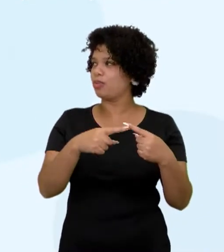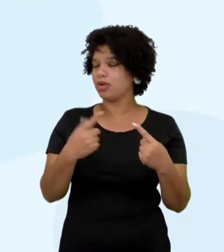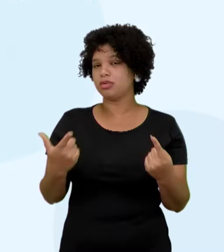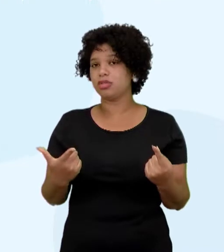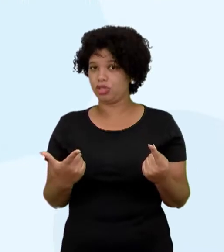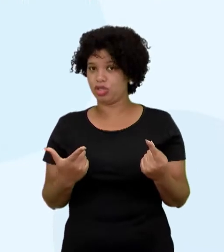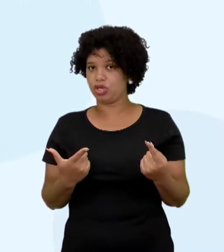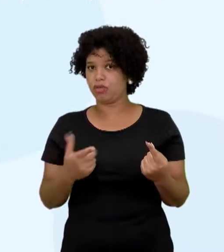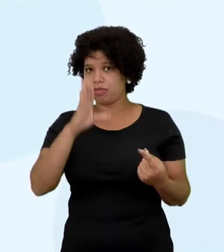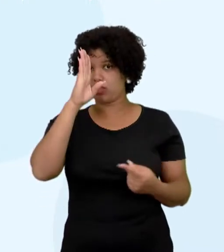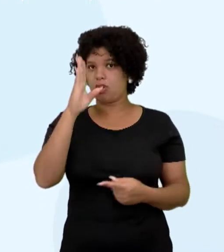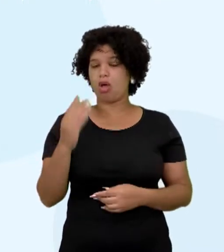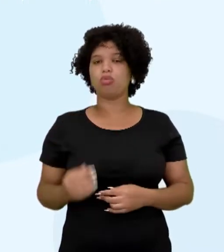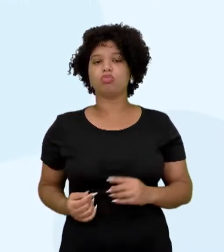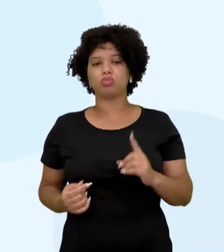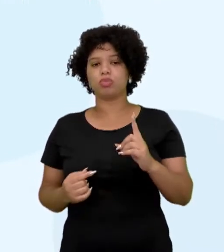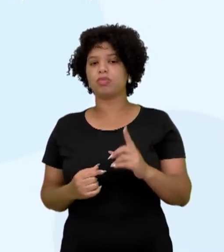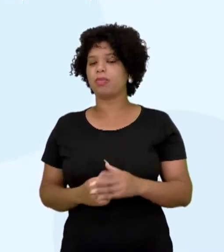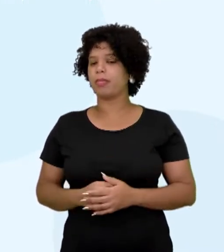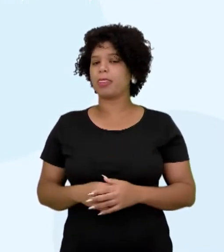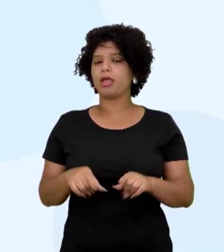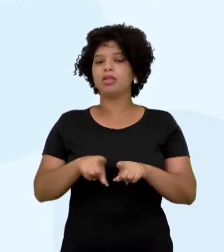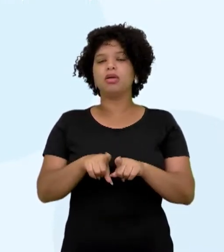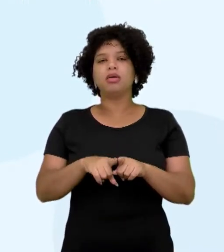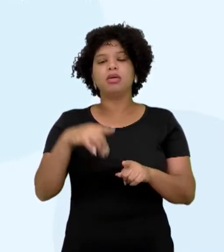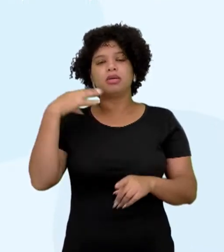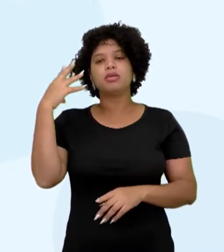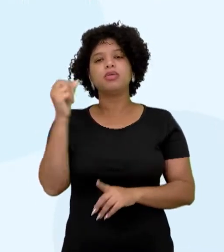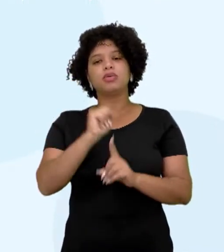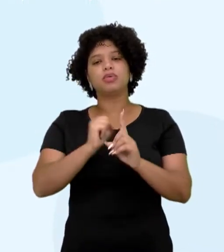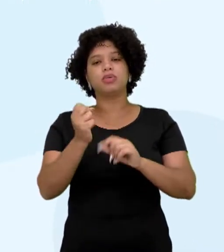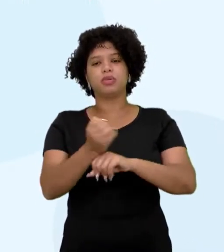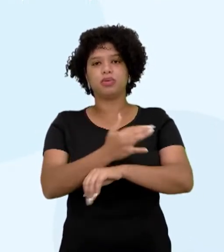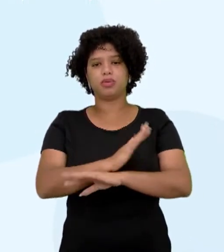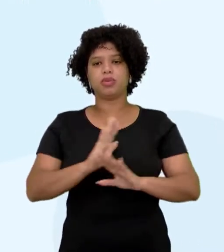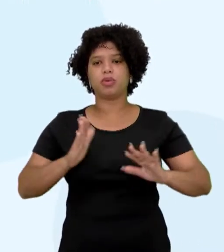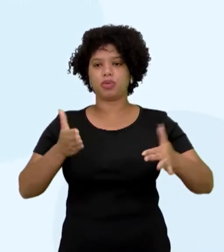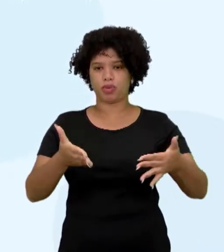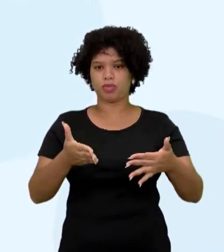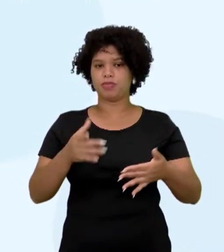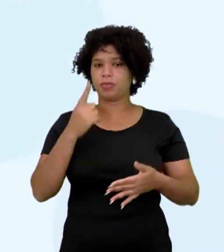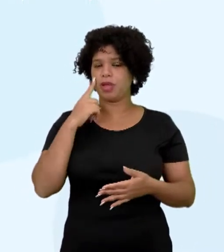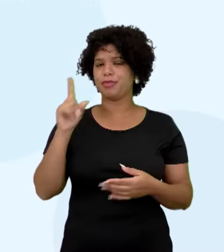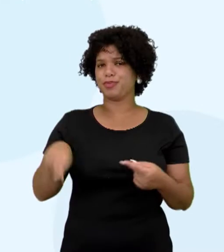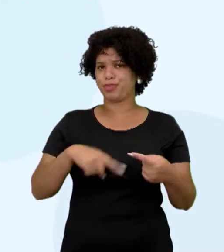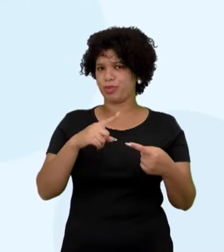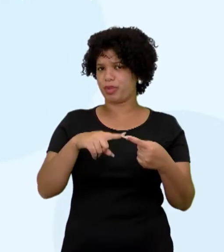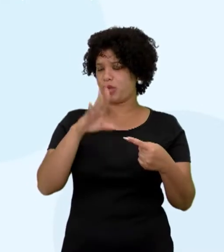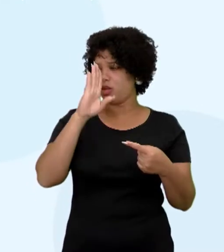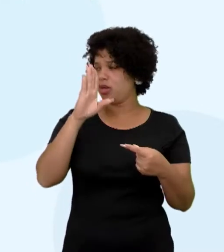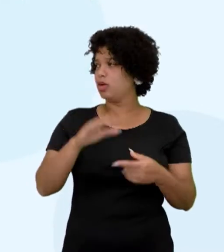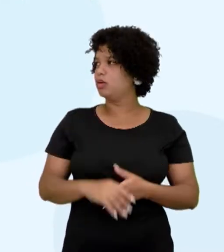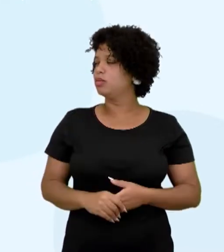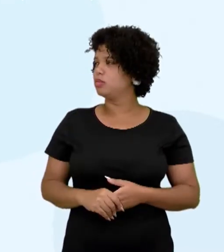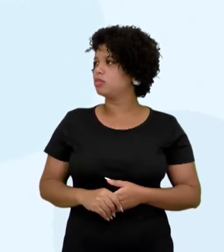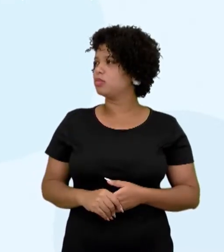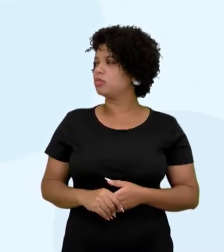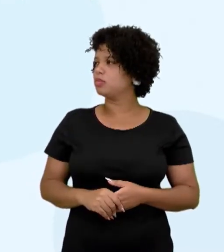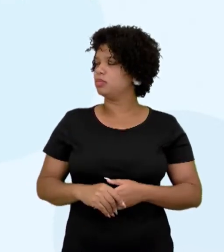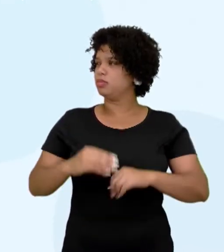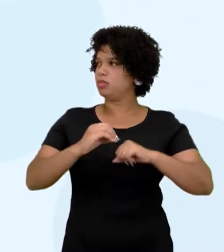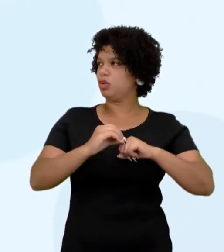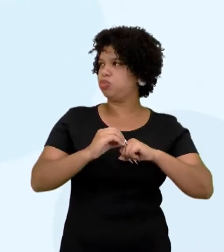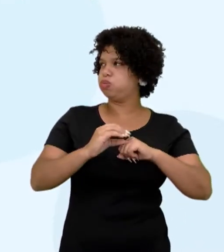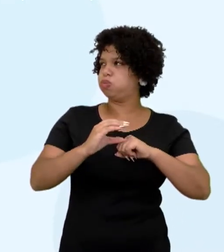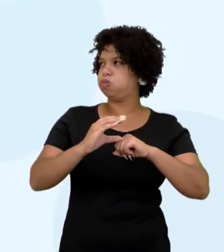na verdade o objetivo e as competências socioemocionais em foco. Então o objetivo principal é ampliar os